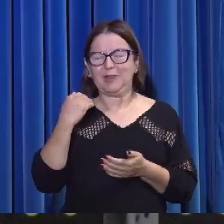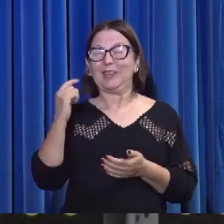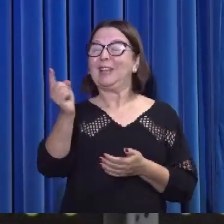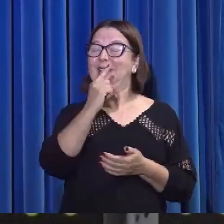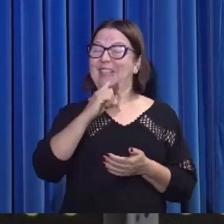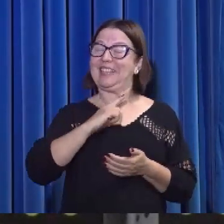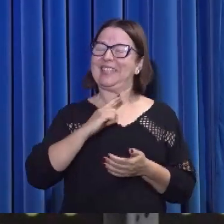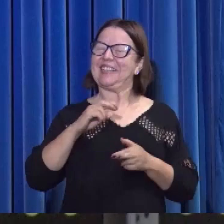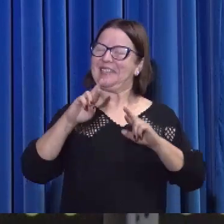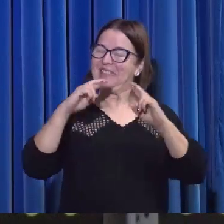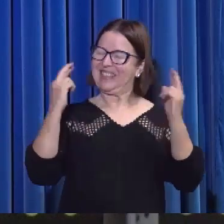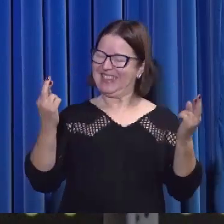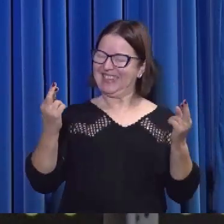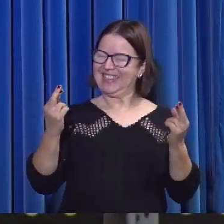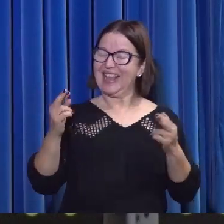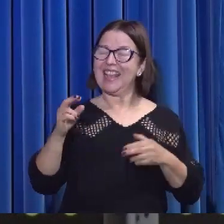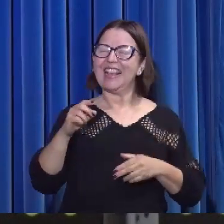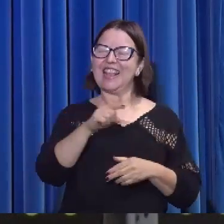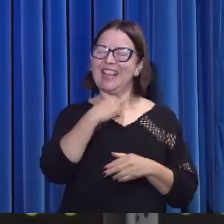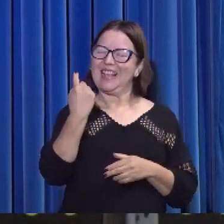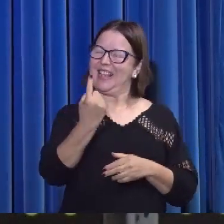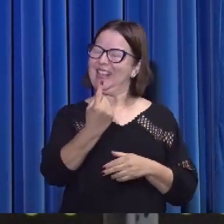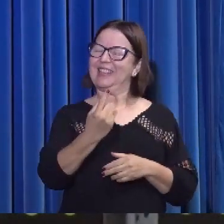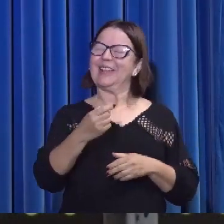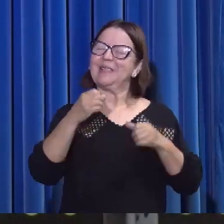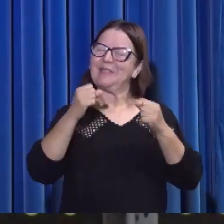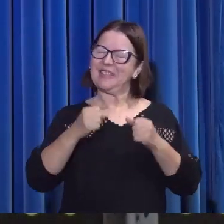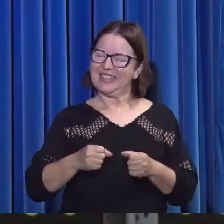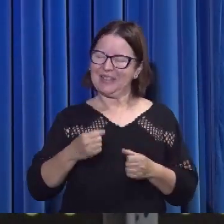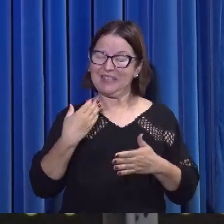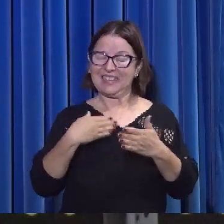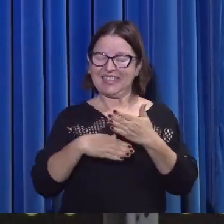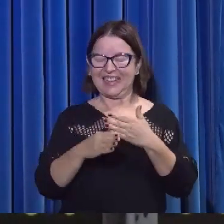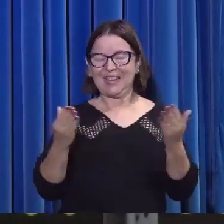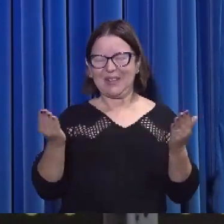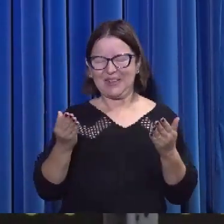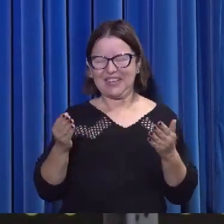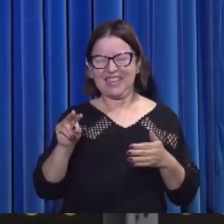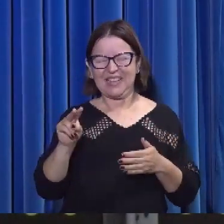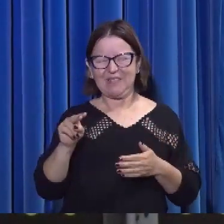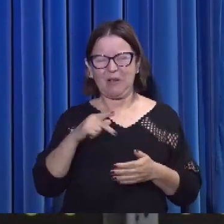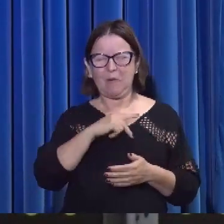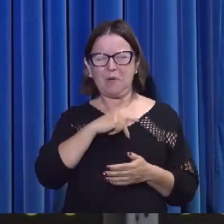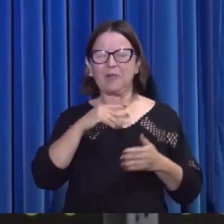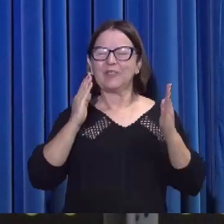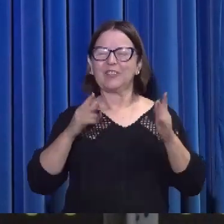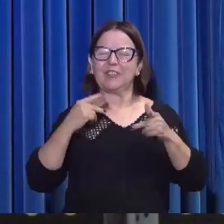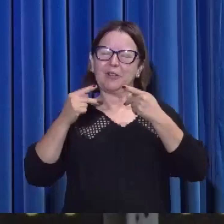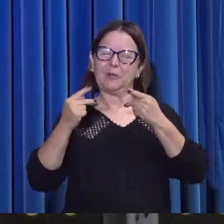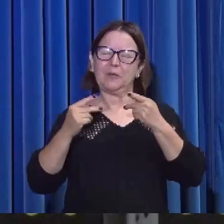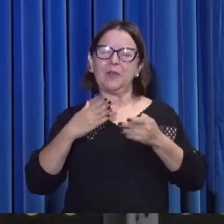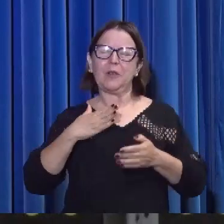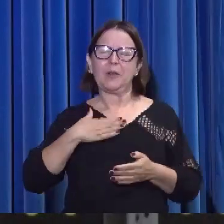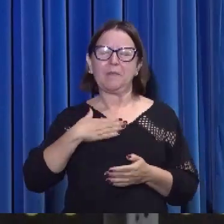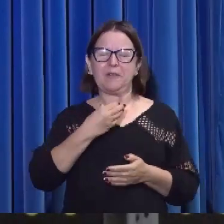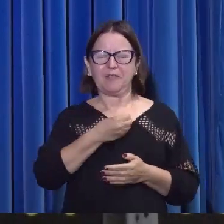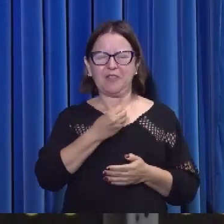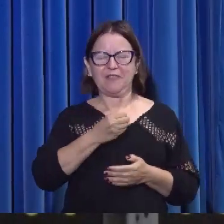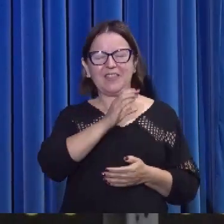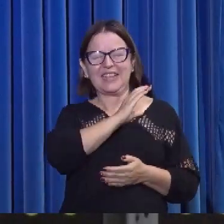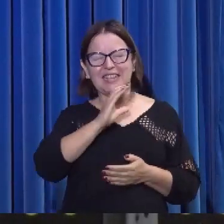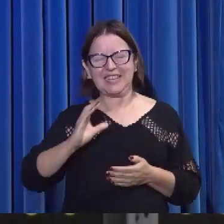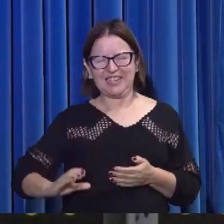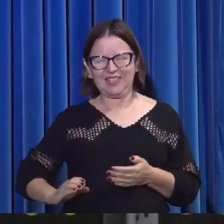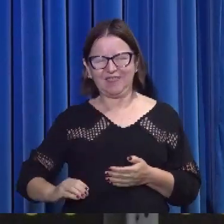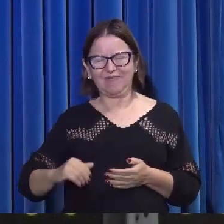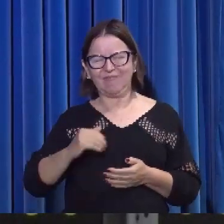daqui hoje como o apóstolo Paulo disse, com toda confiança: o meu viver é Cristo e o morrer é lucro.